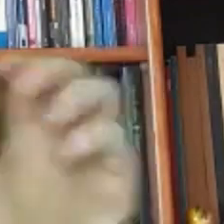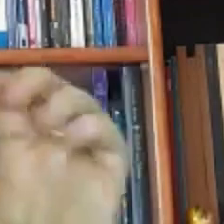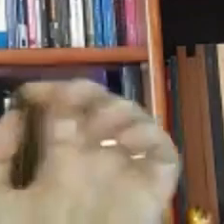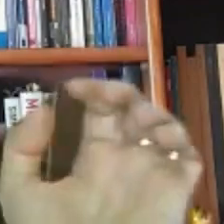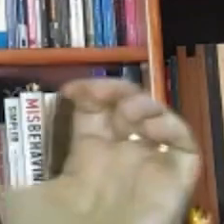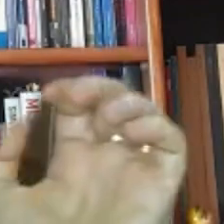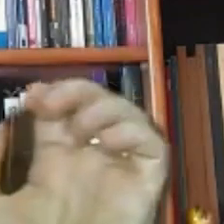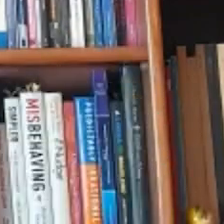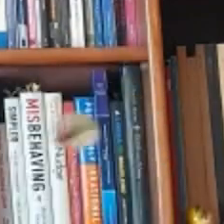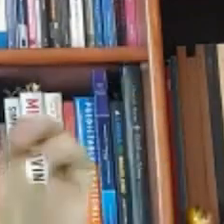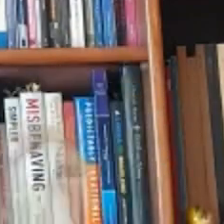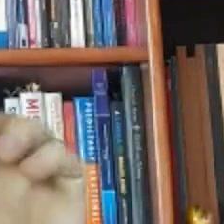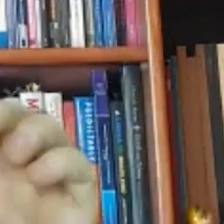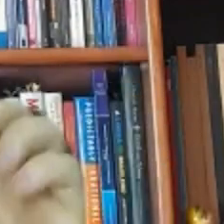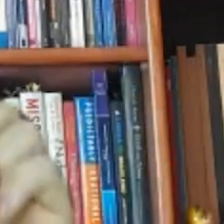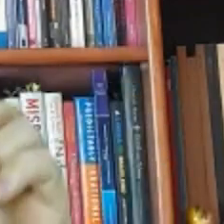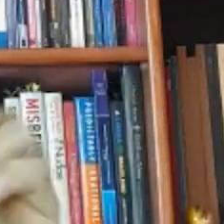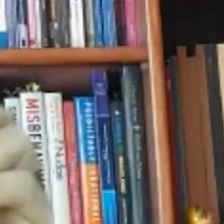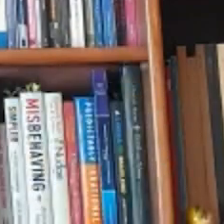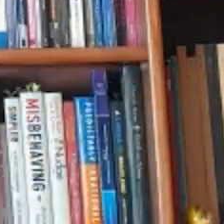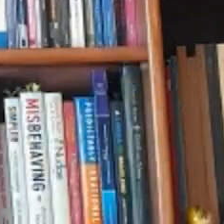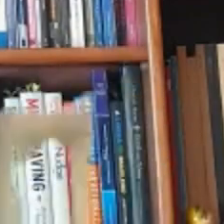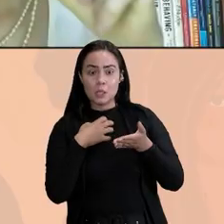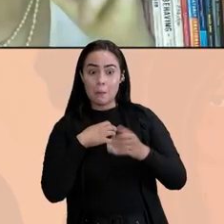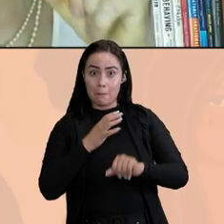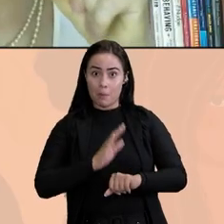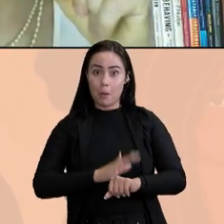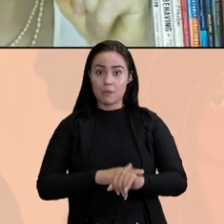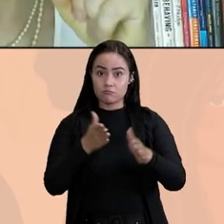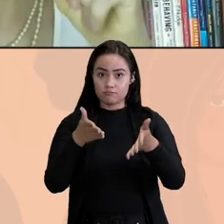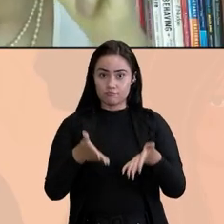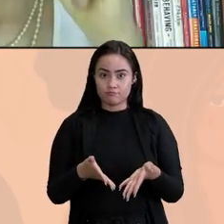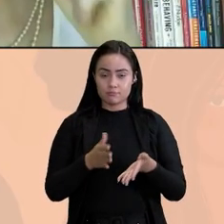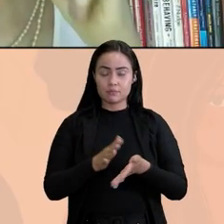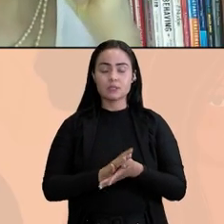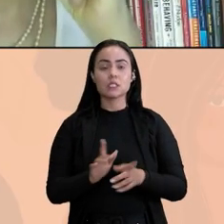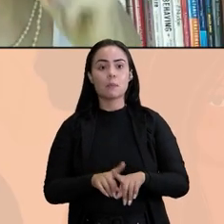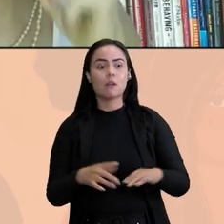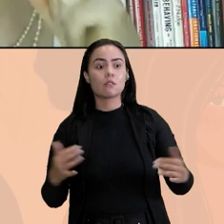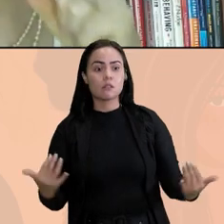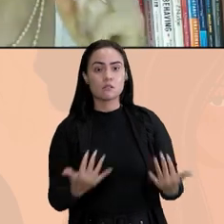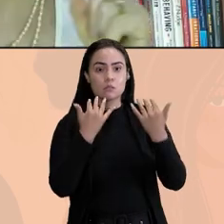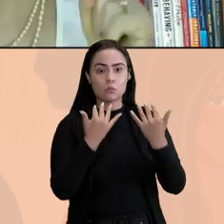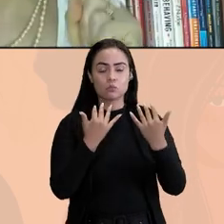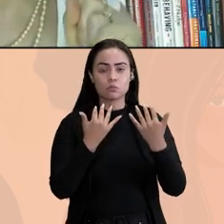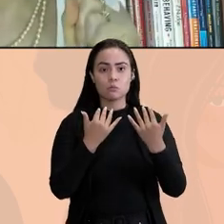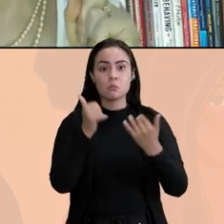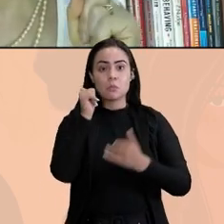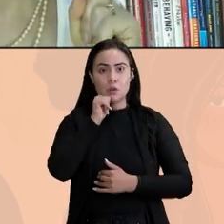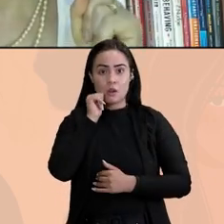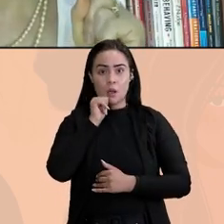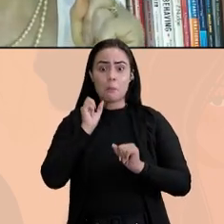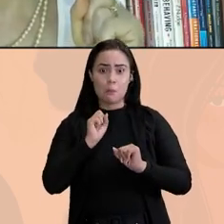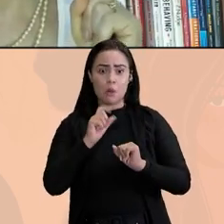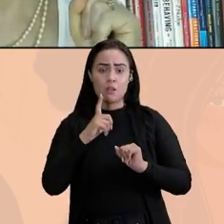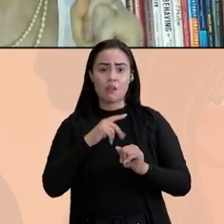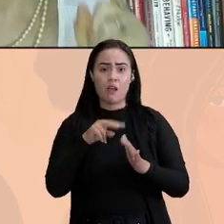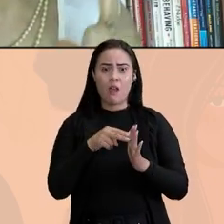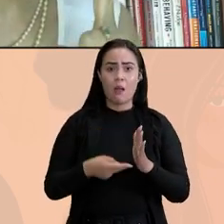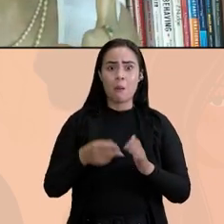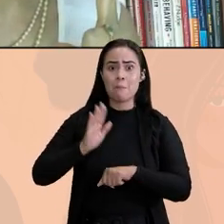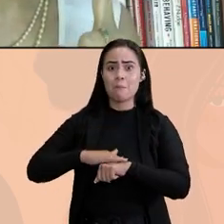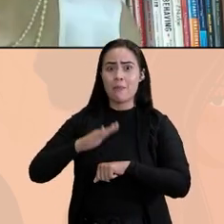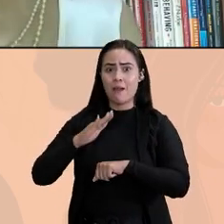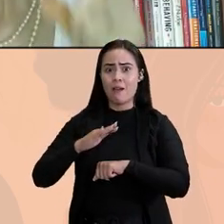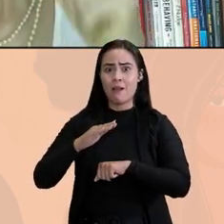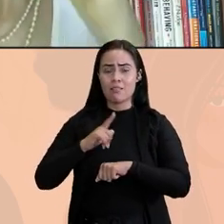economizar, principalmente em tempos de pandemia. Atenção, e aí mulheres podem cair mais nesta cilada